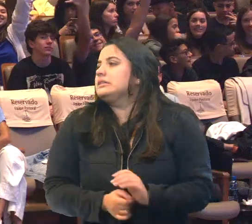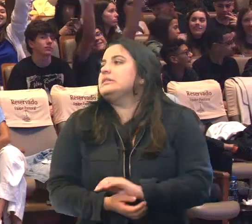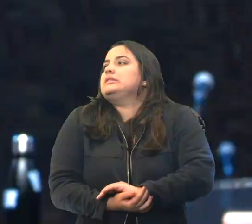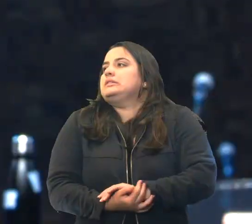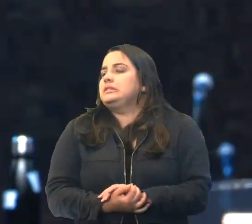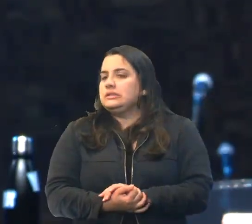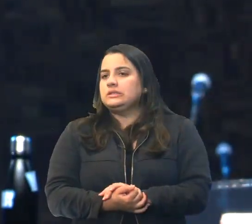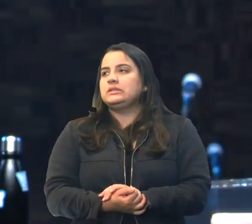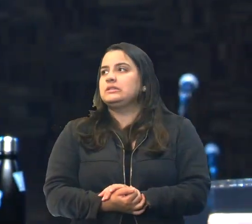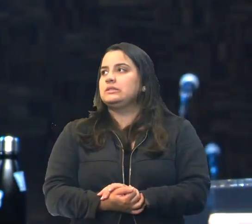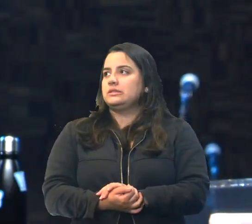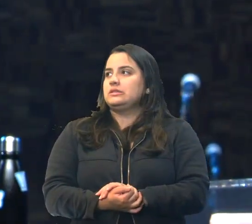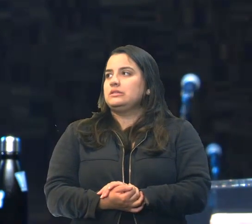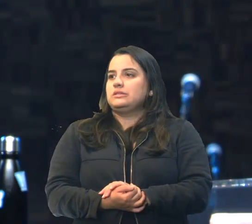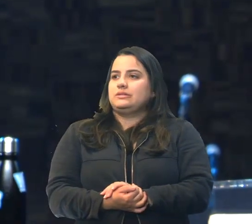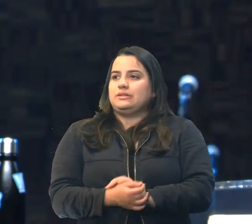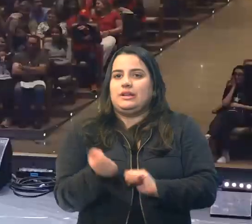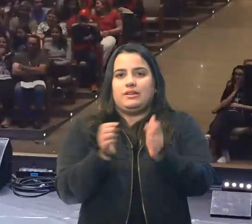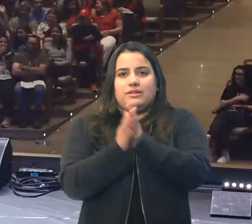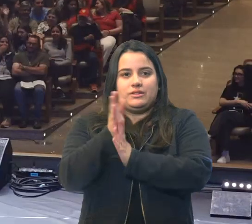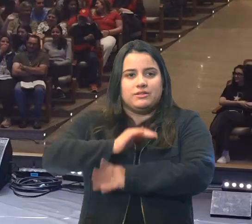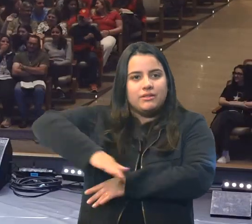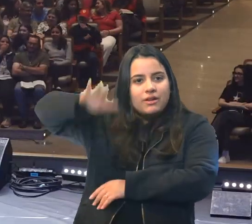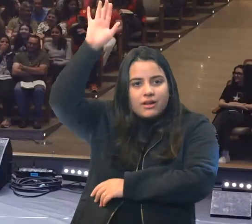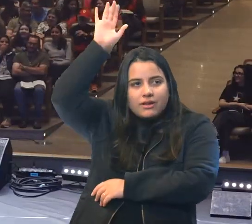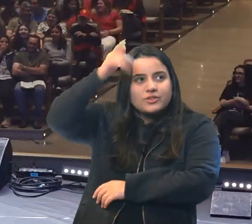Ansioso, levanta a mão e faz.